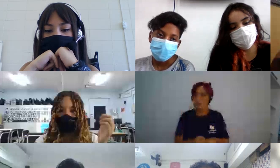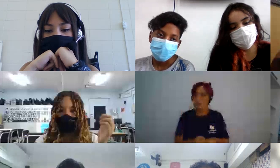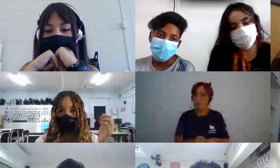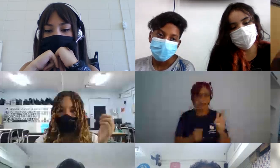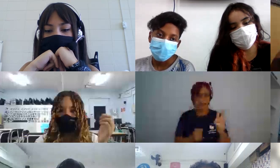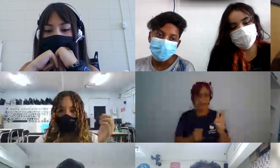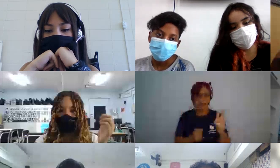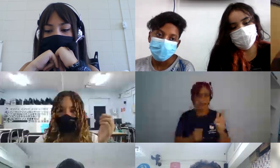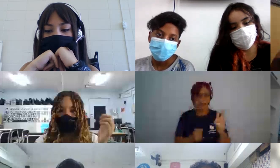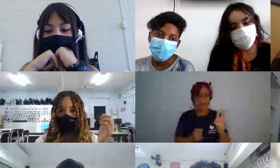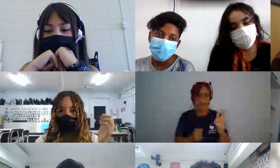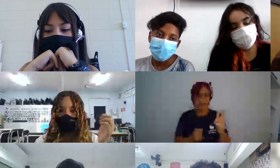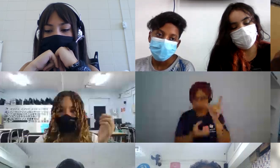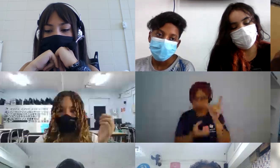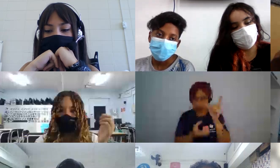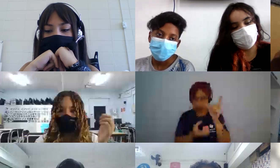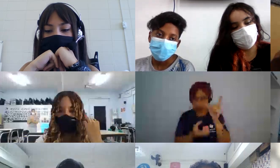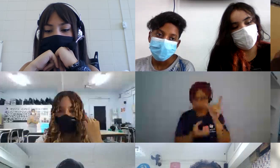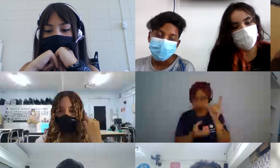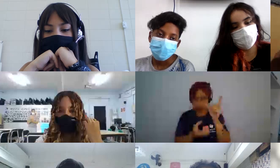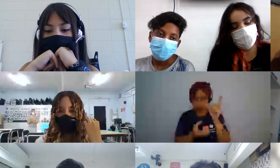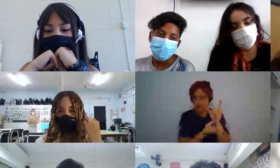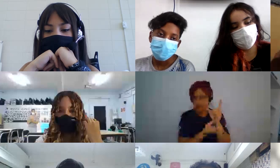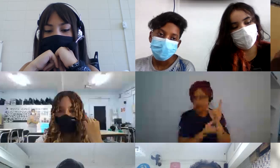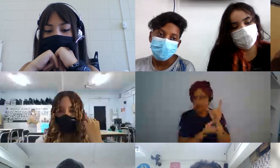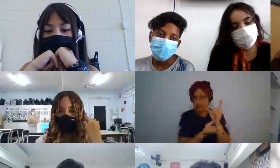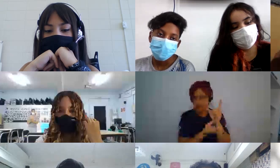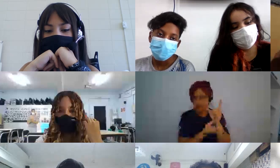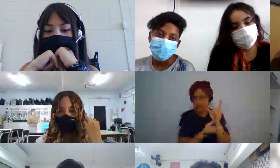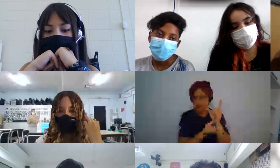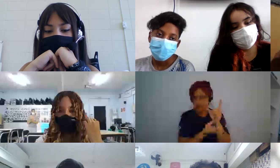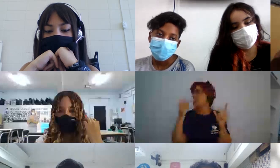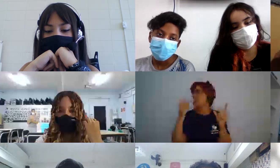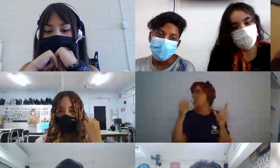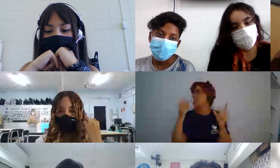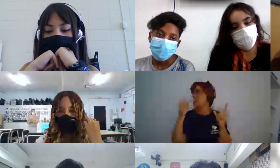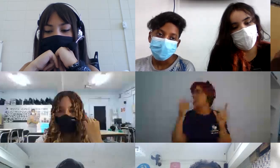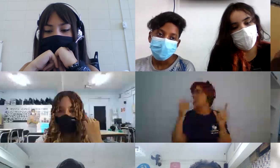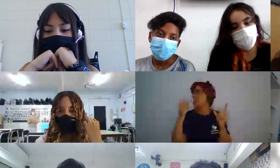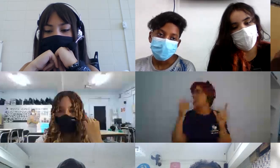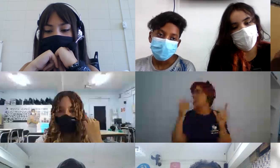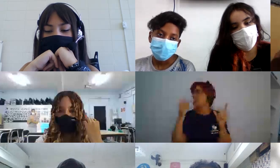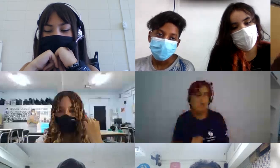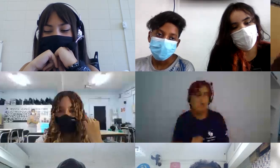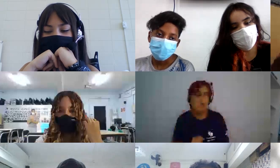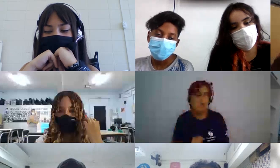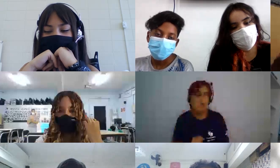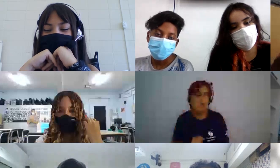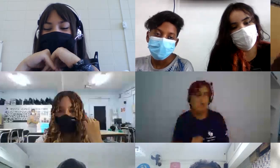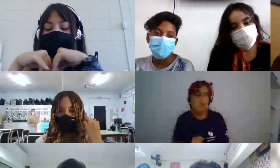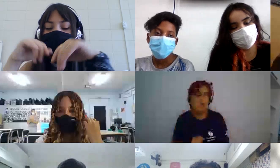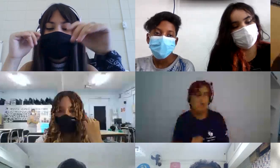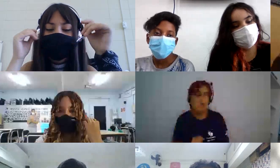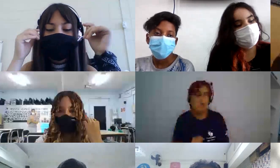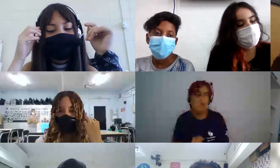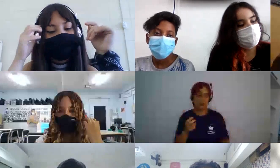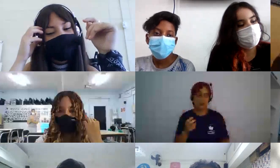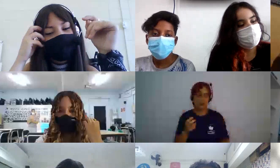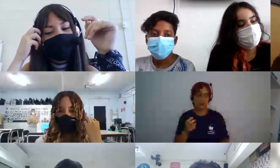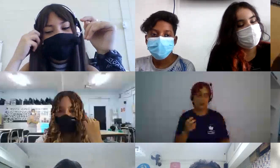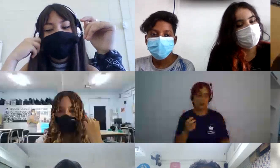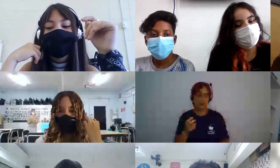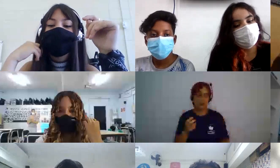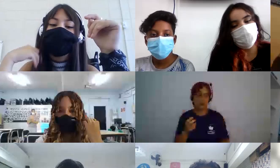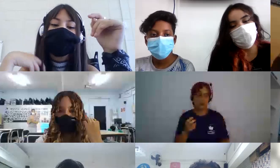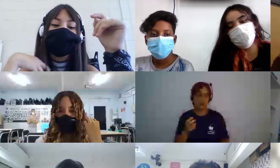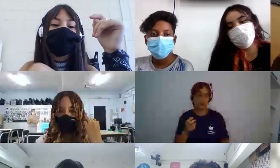do saco, um fenômeno que ninguém liga. Quem é que liga? Quem é de vocês? Não precisa nem falar. Mas quem é que... Eu pergunto para você, Tiara. A Tiara